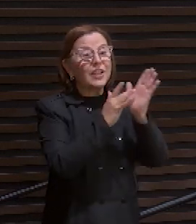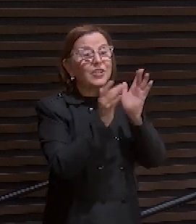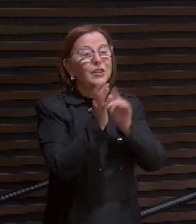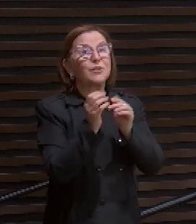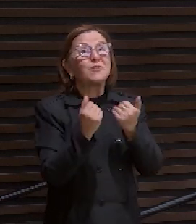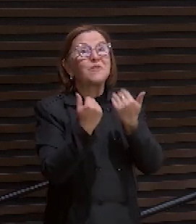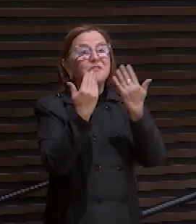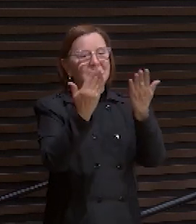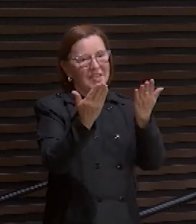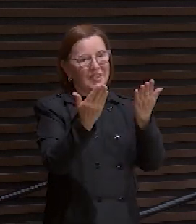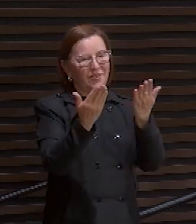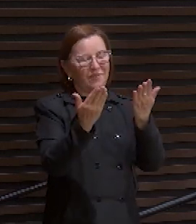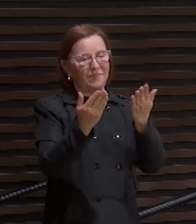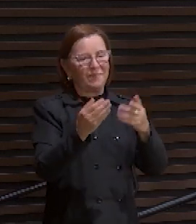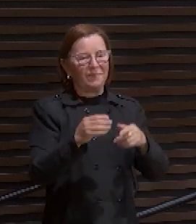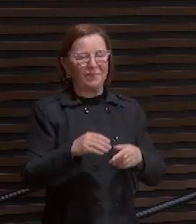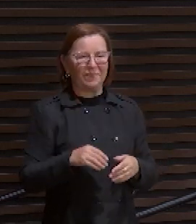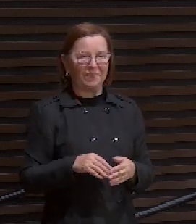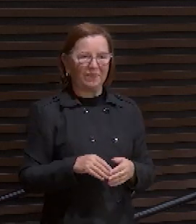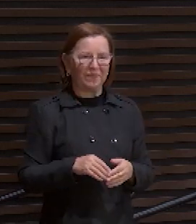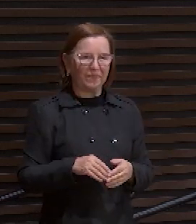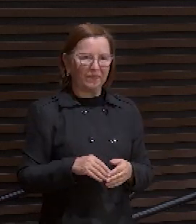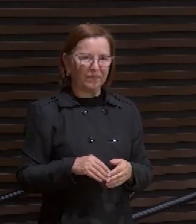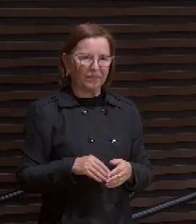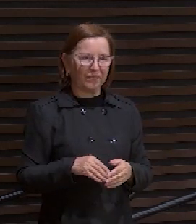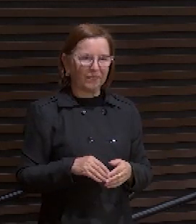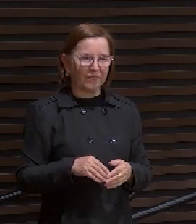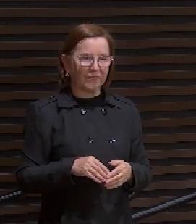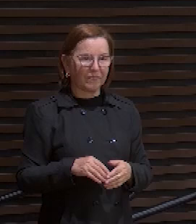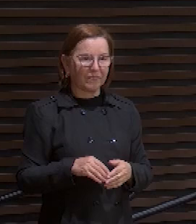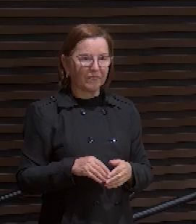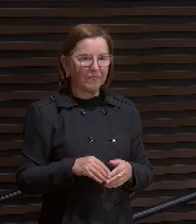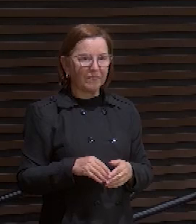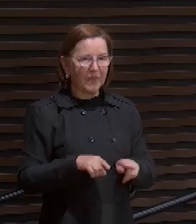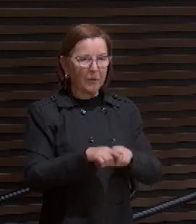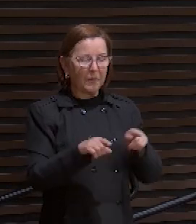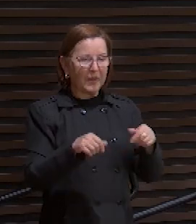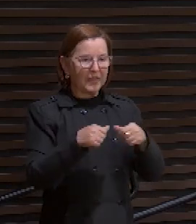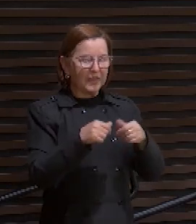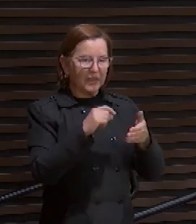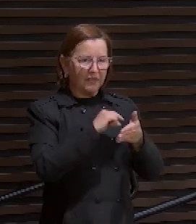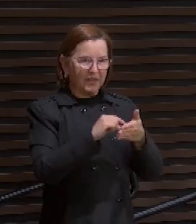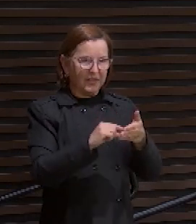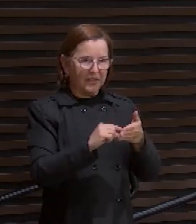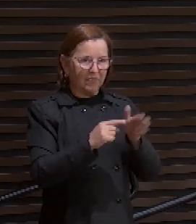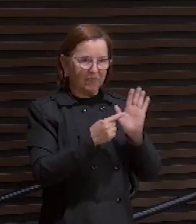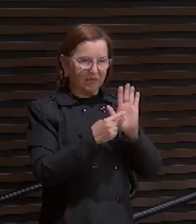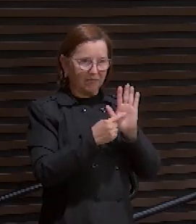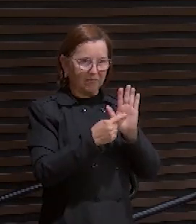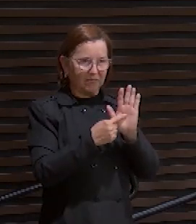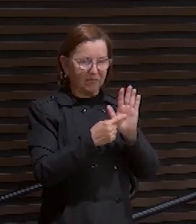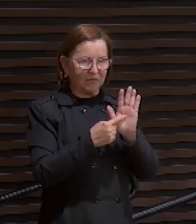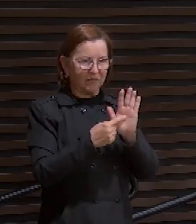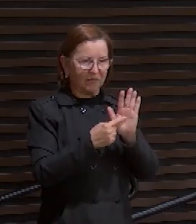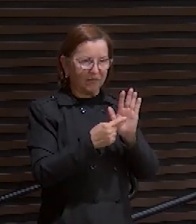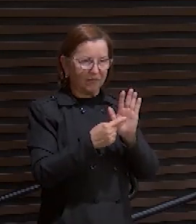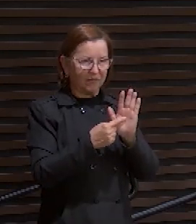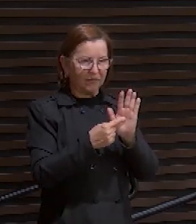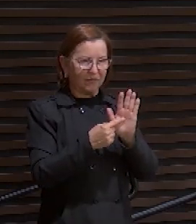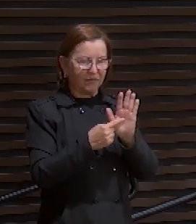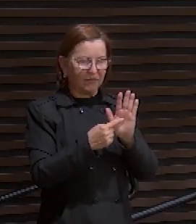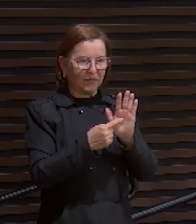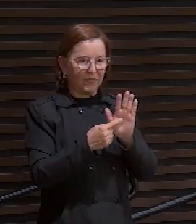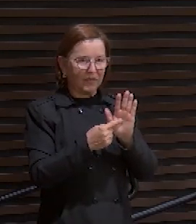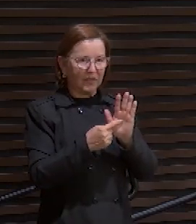oferece. Mas esse versículo aponta a questão que